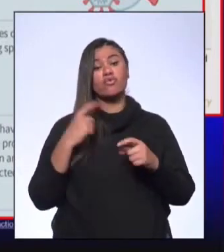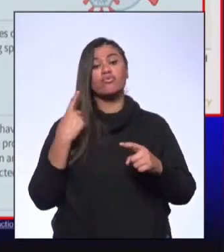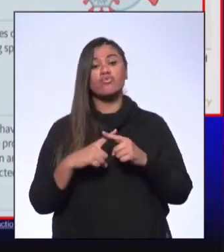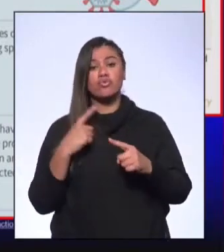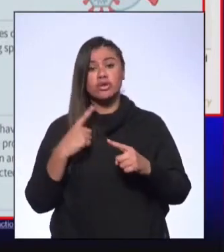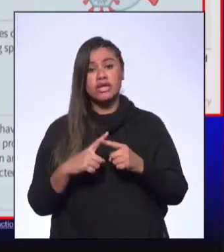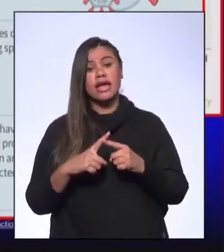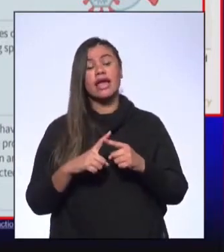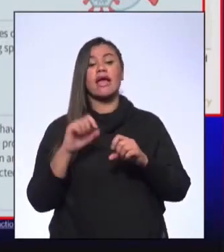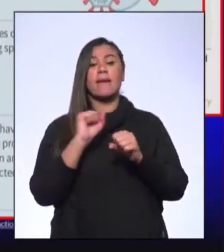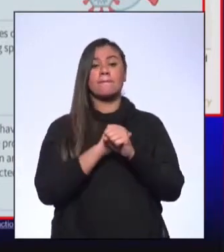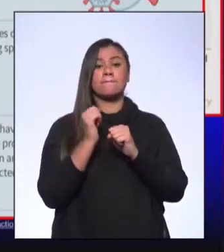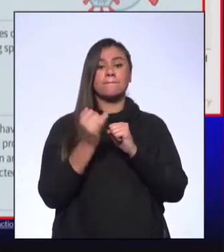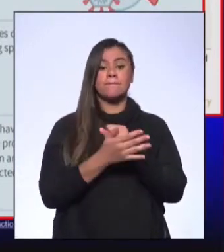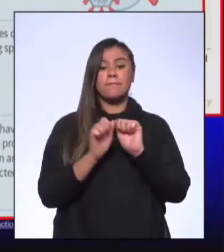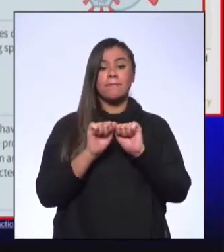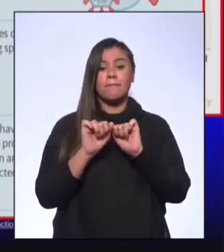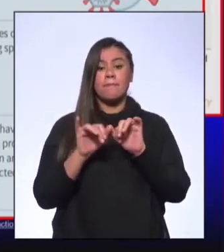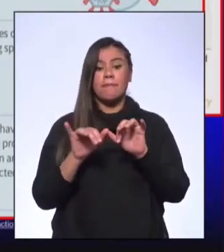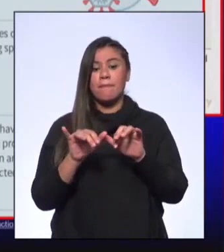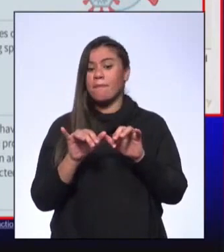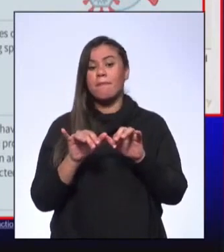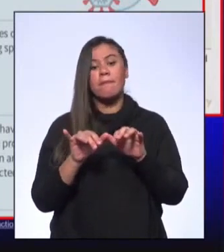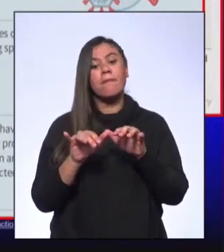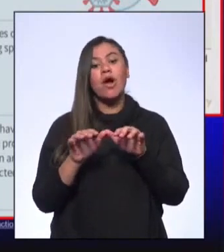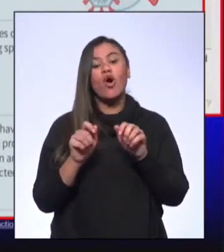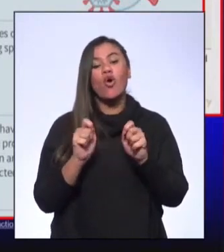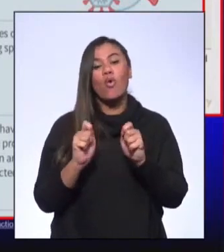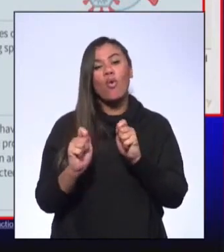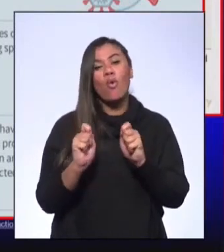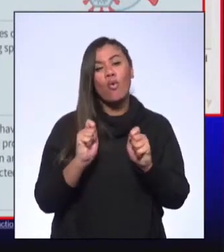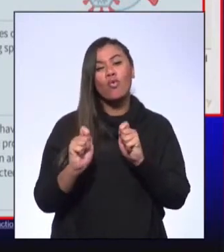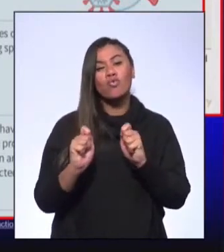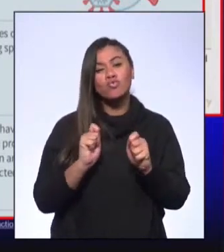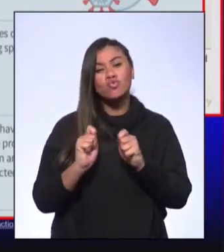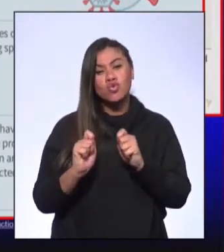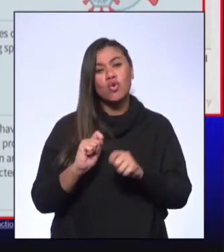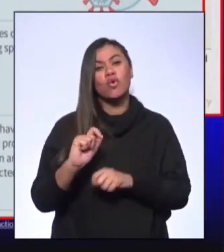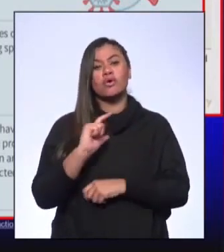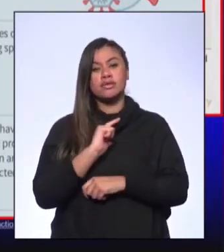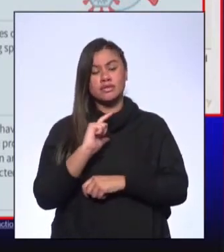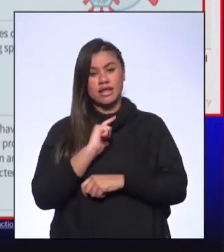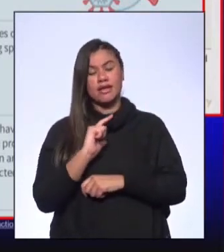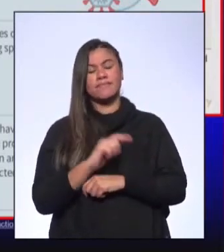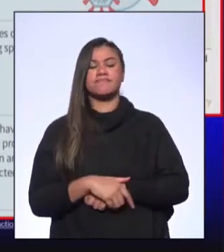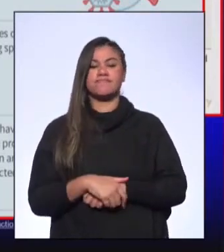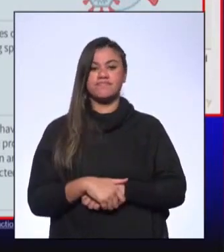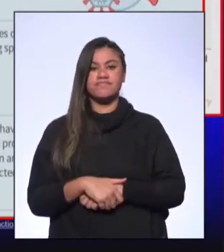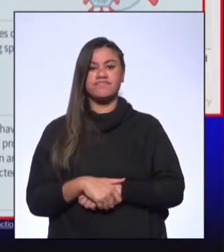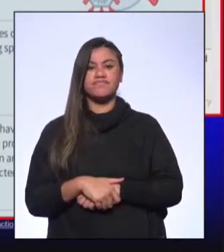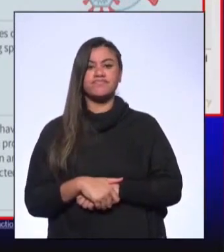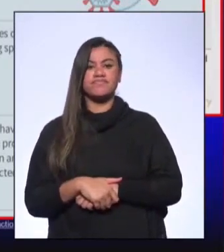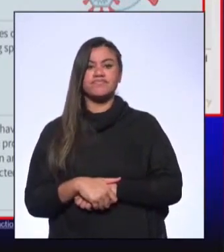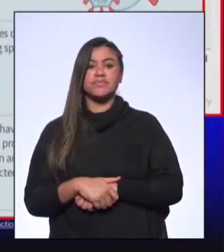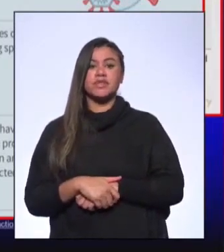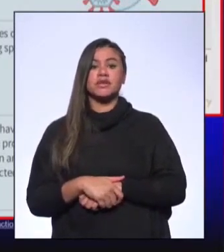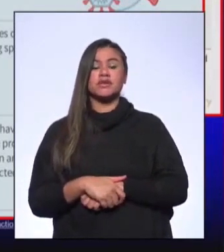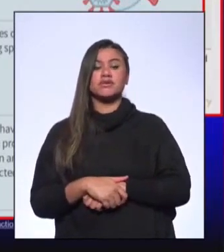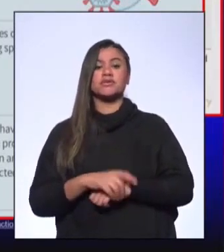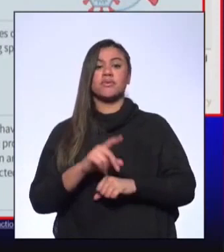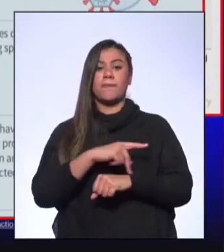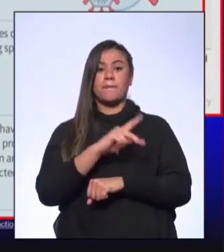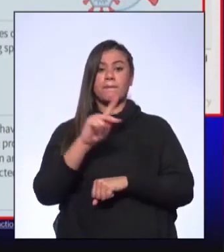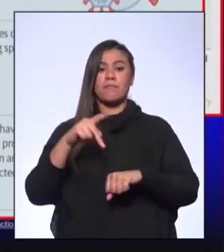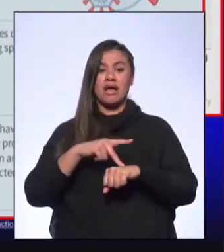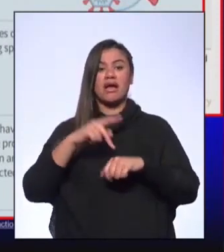situação epidemiológica sugerindo controle da transmissão dentro da comunidade. Então, num país continental